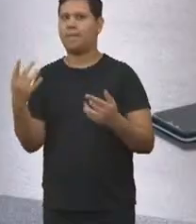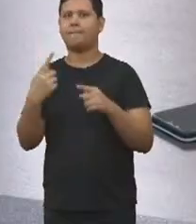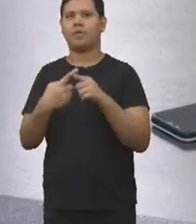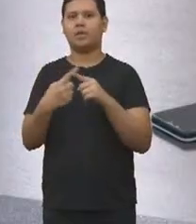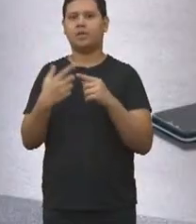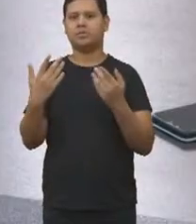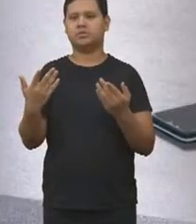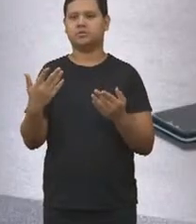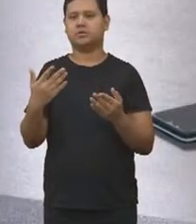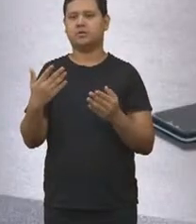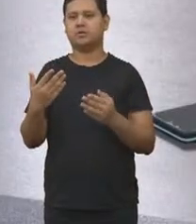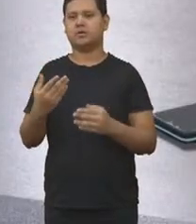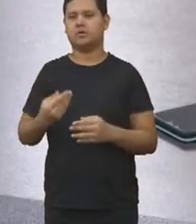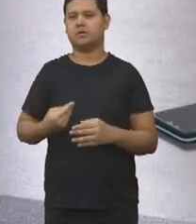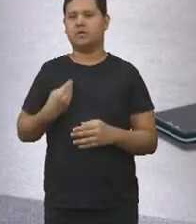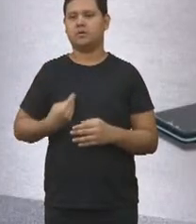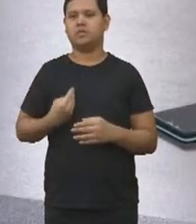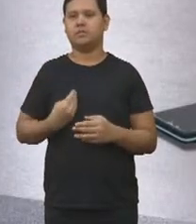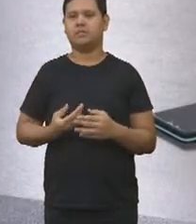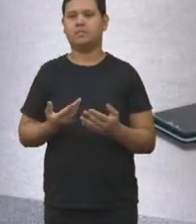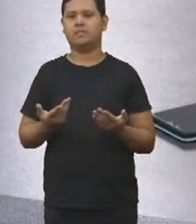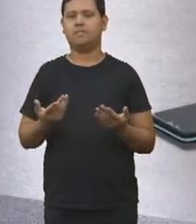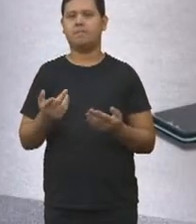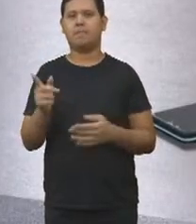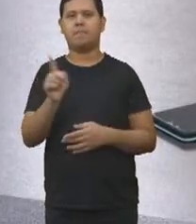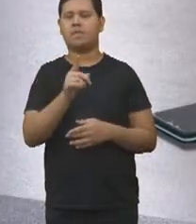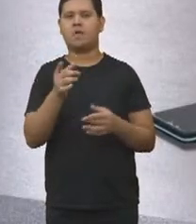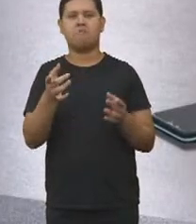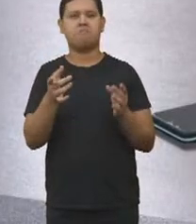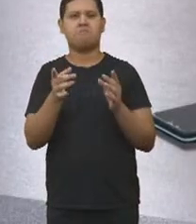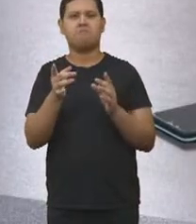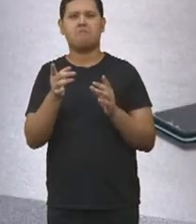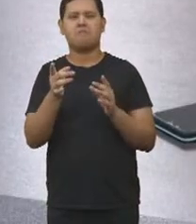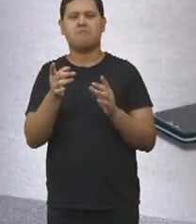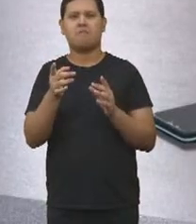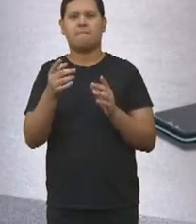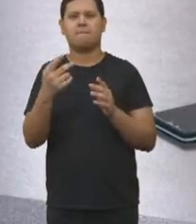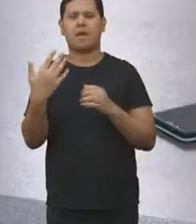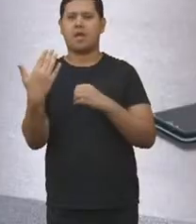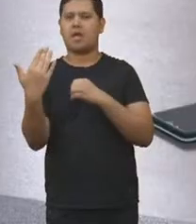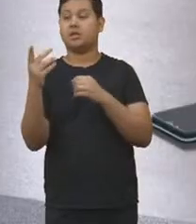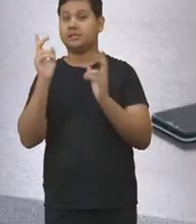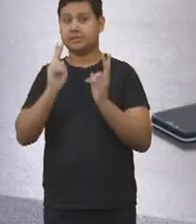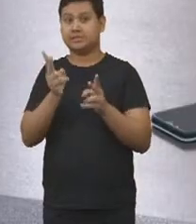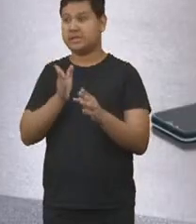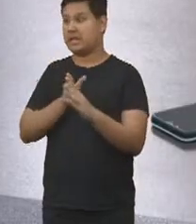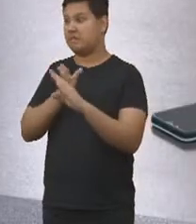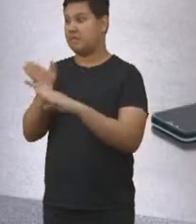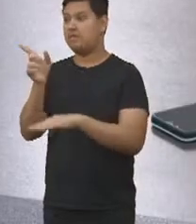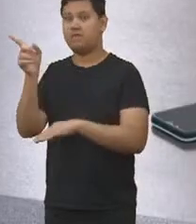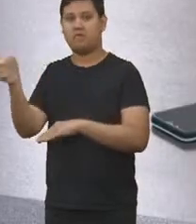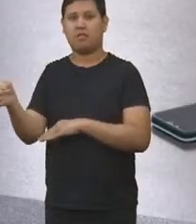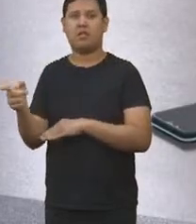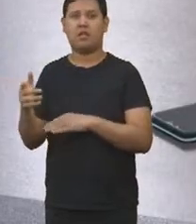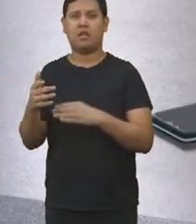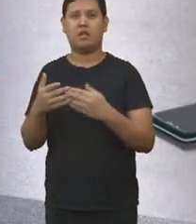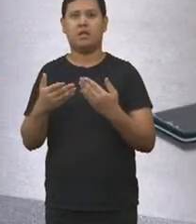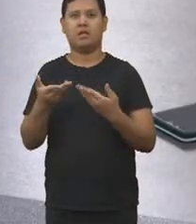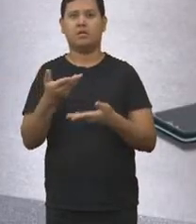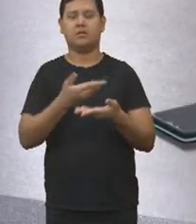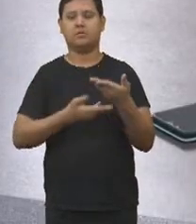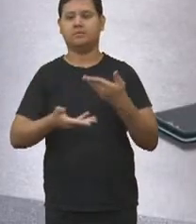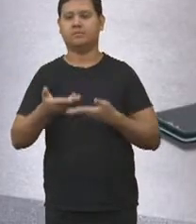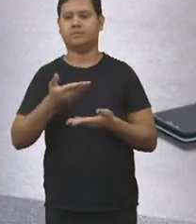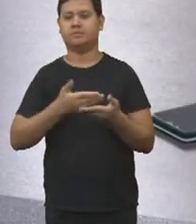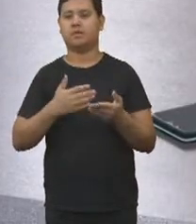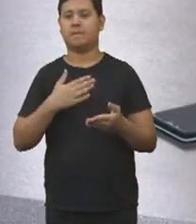conforme moro no Parque Minha Lua há 50 anos, eles não deixam de não ligar até meia-noite, 1h da manhã. Quando não é eu, é a Tânia,